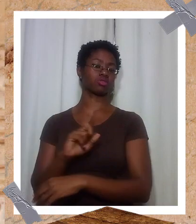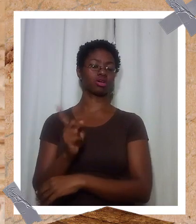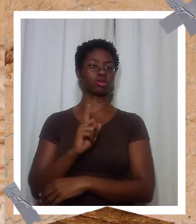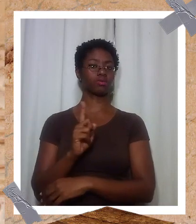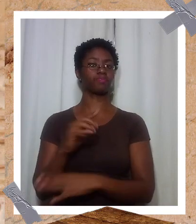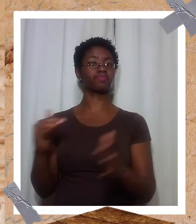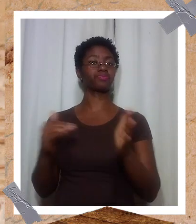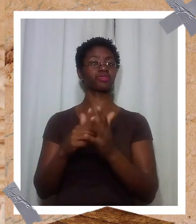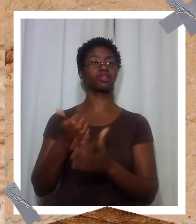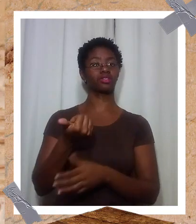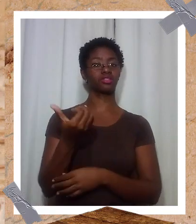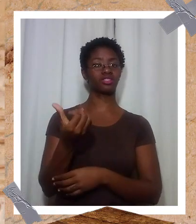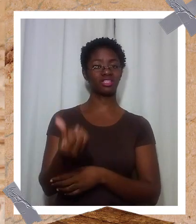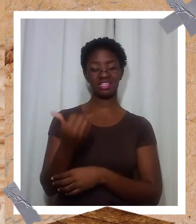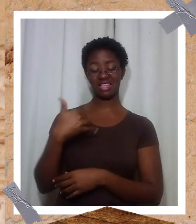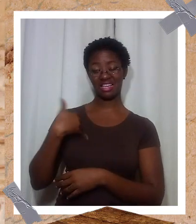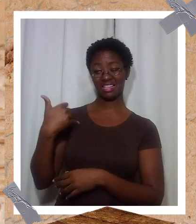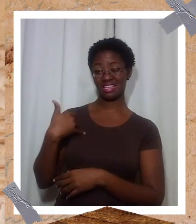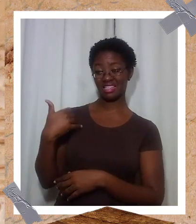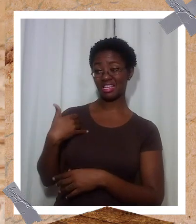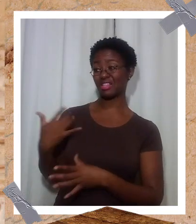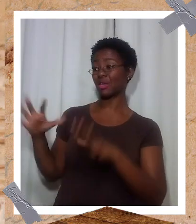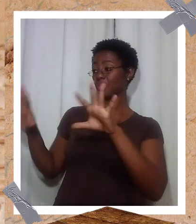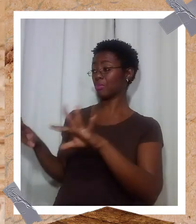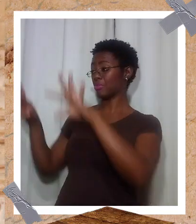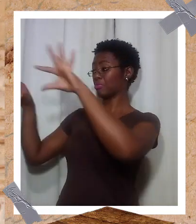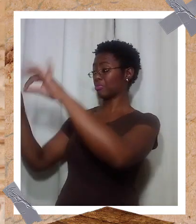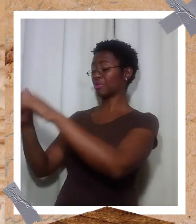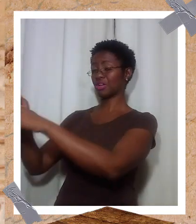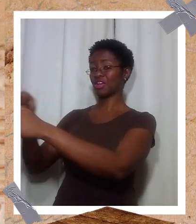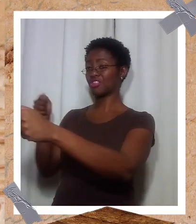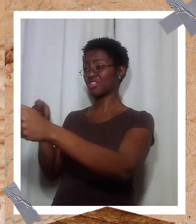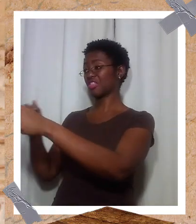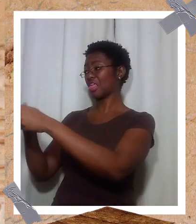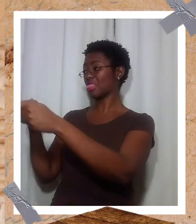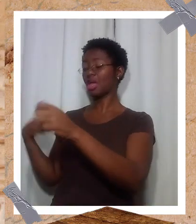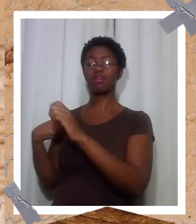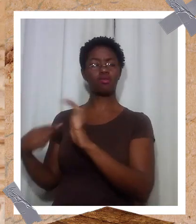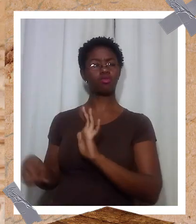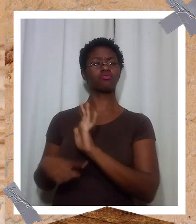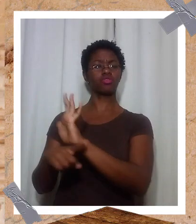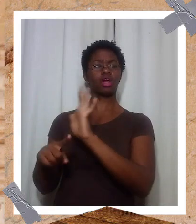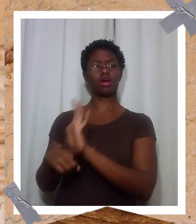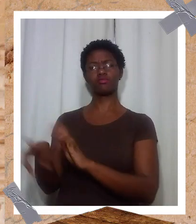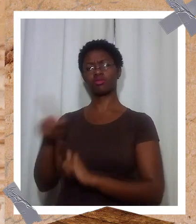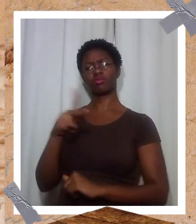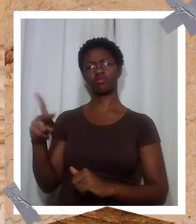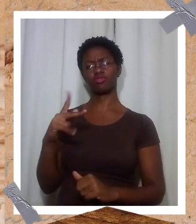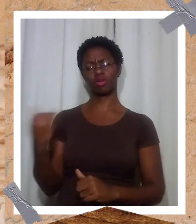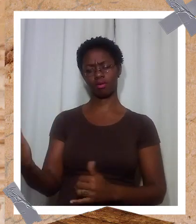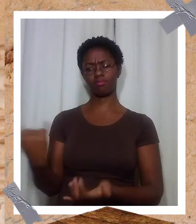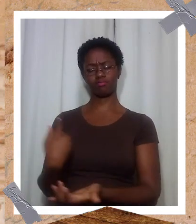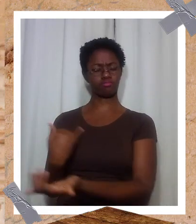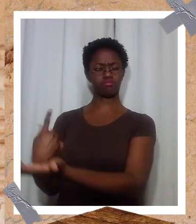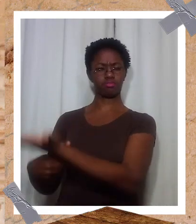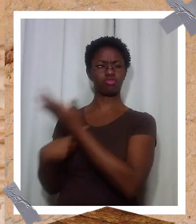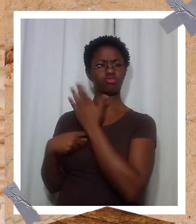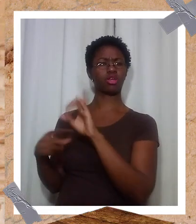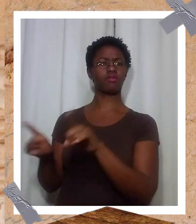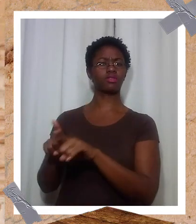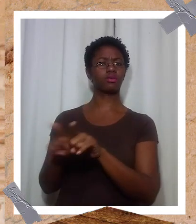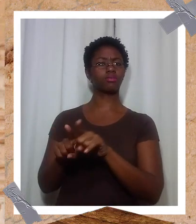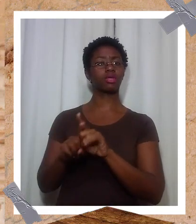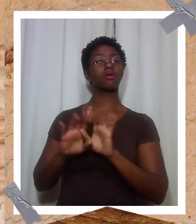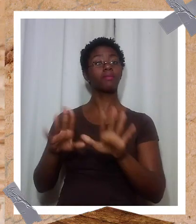de idade, elas me manteram ali no colégio. Tiveram essa importância. E só para finalizar, a gente falou